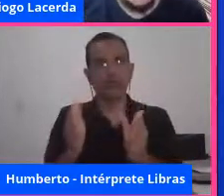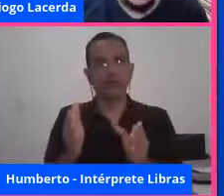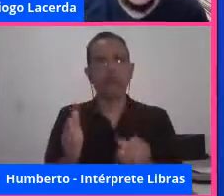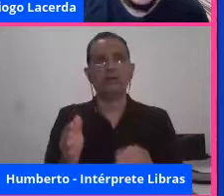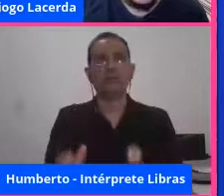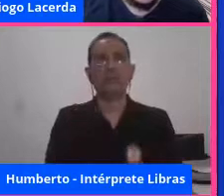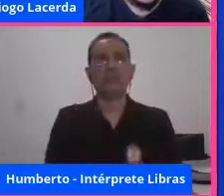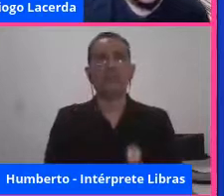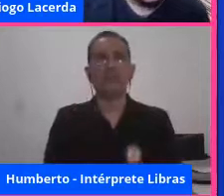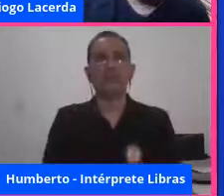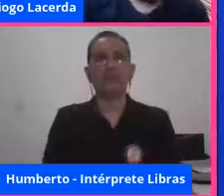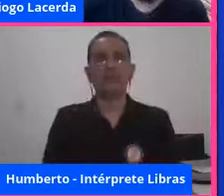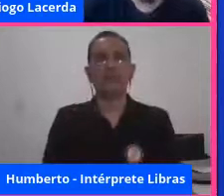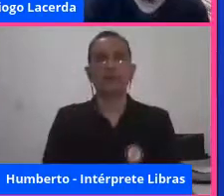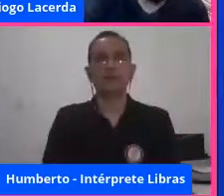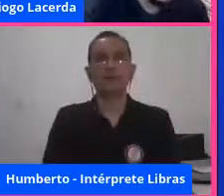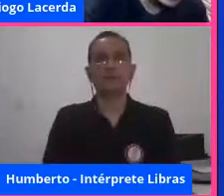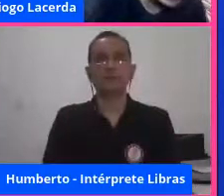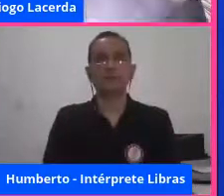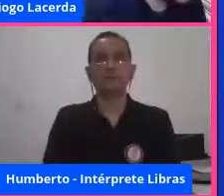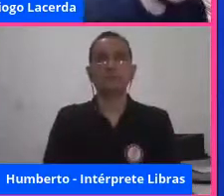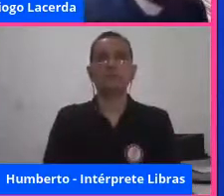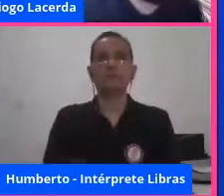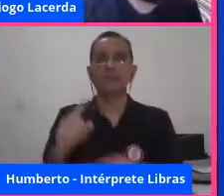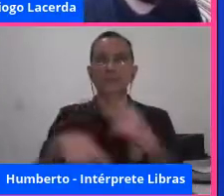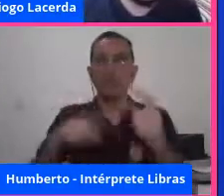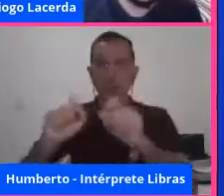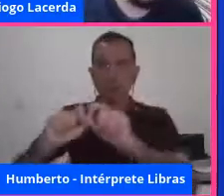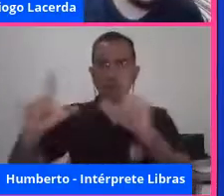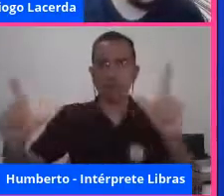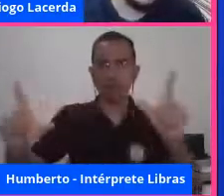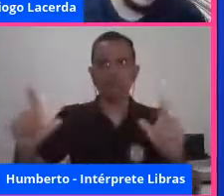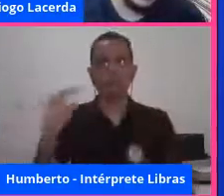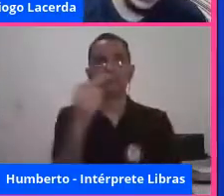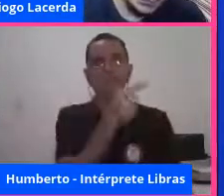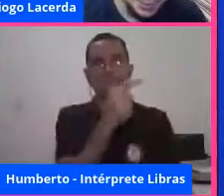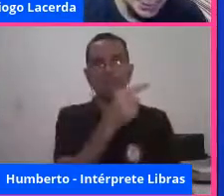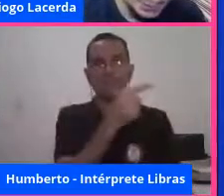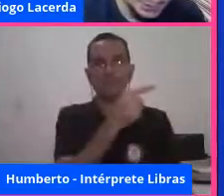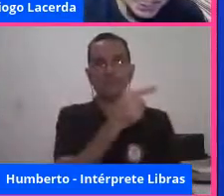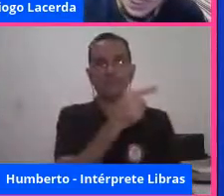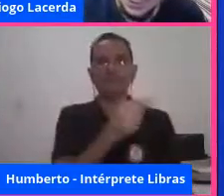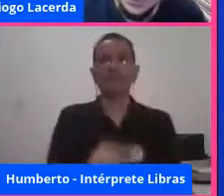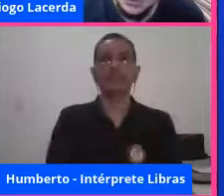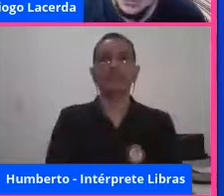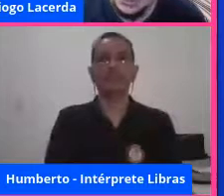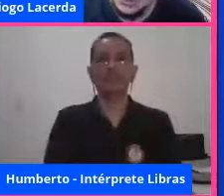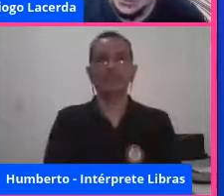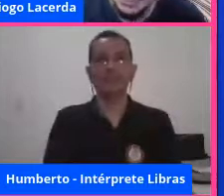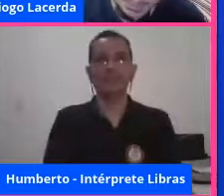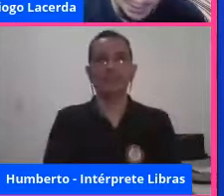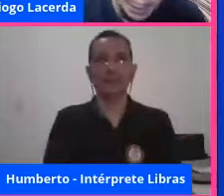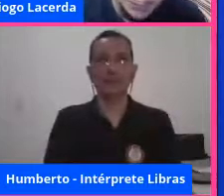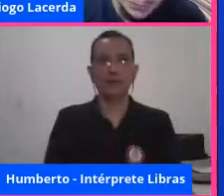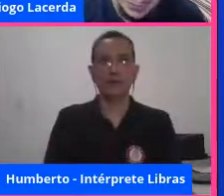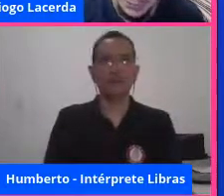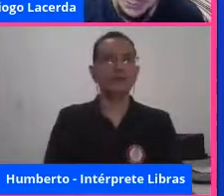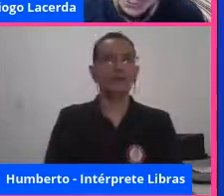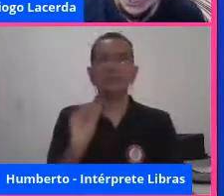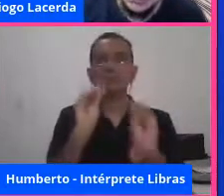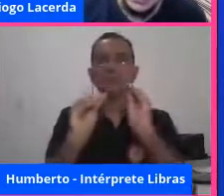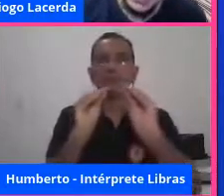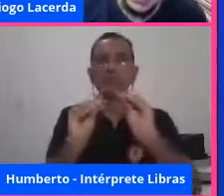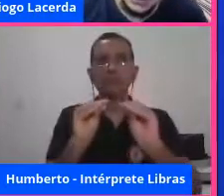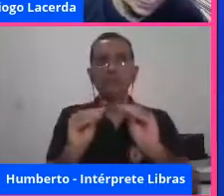bem rápida, ele te dá essa tela inicial, que é Welcome to Ultimate Cura. Aí você bota aqui, Get